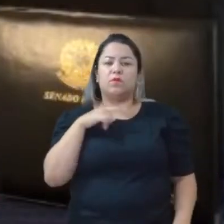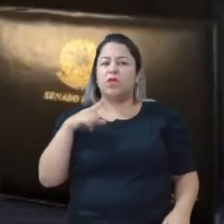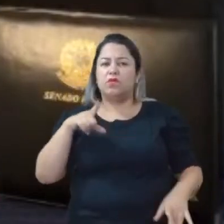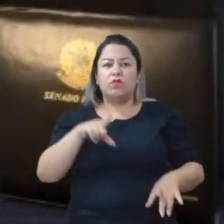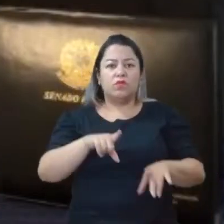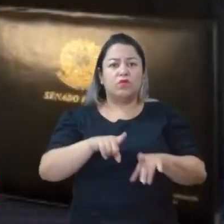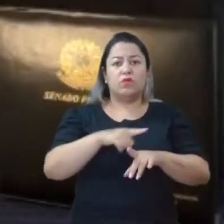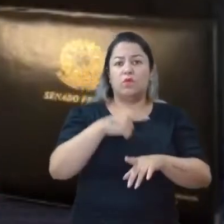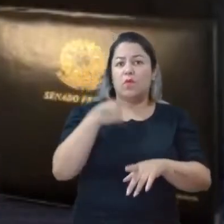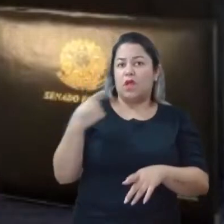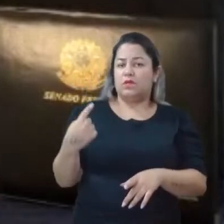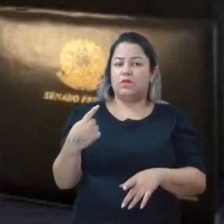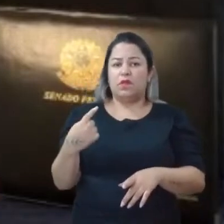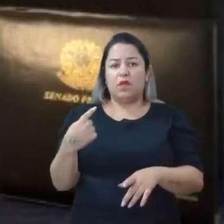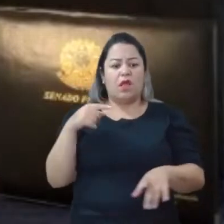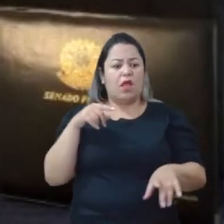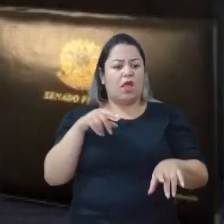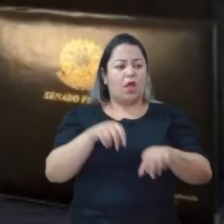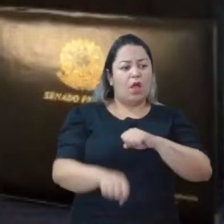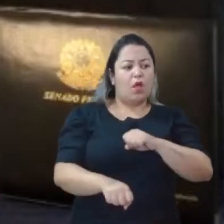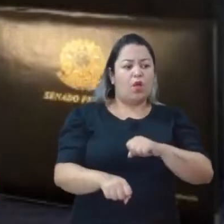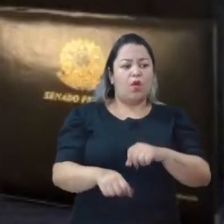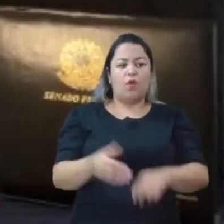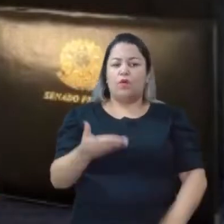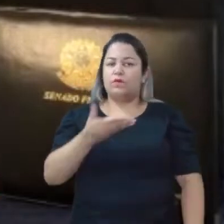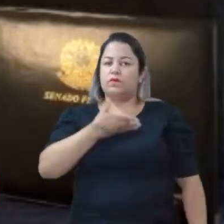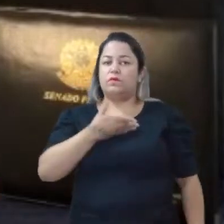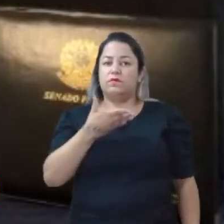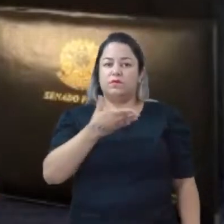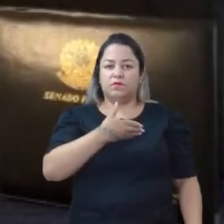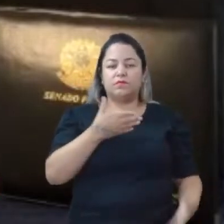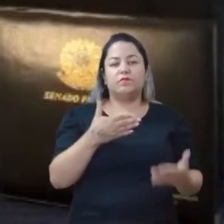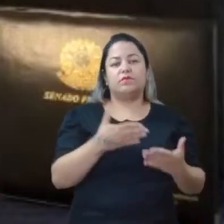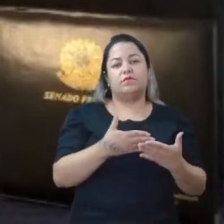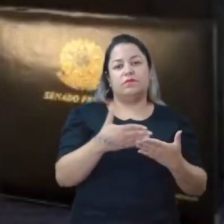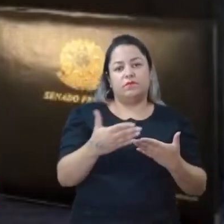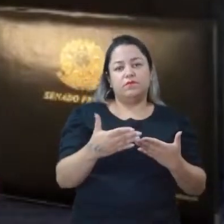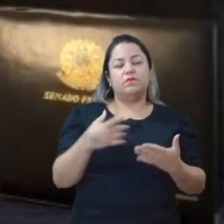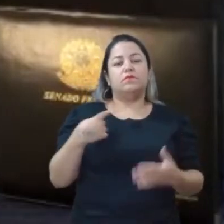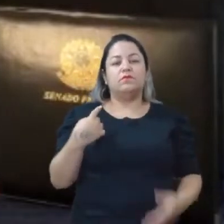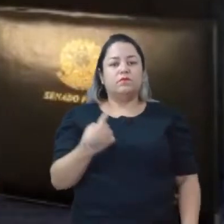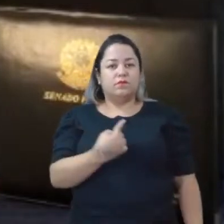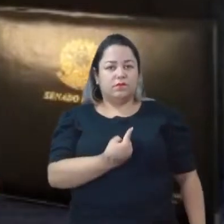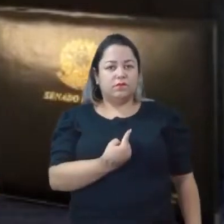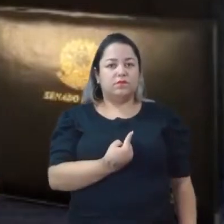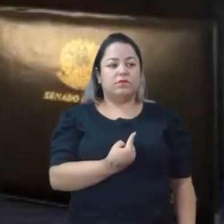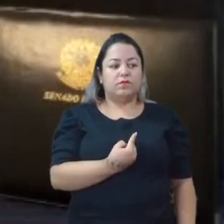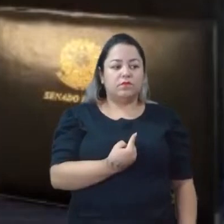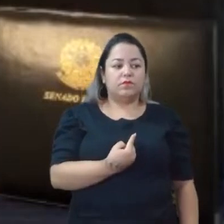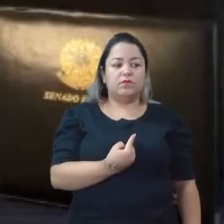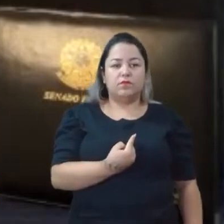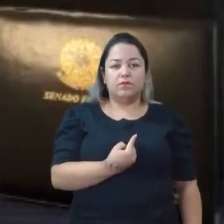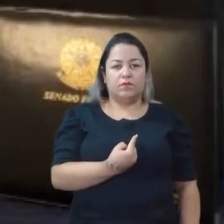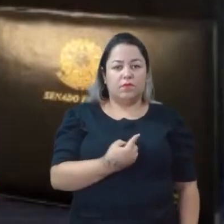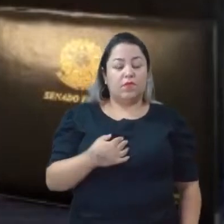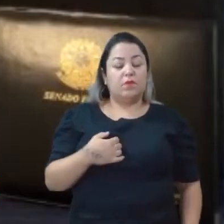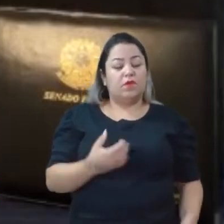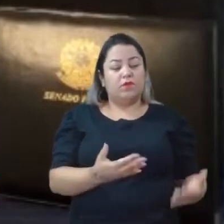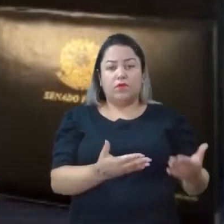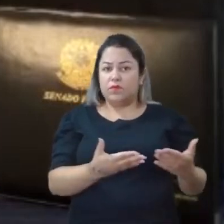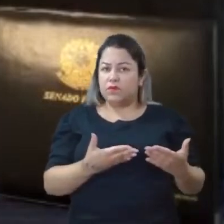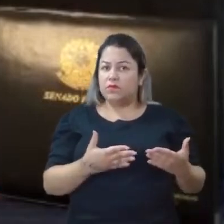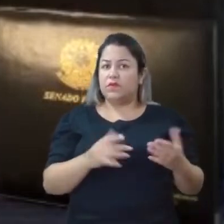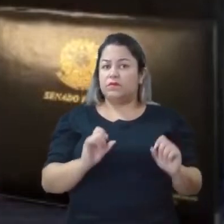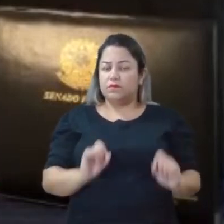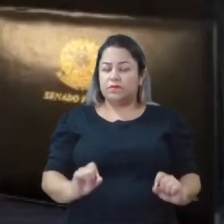matar o nosso companheiro, né? E inicialmente nós fomos recebidos